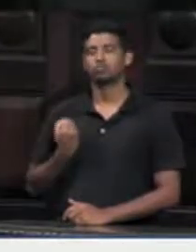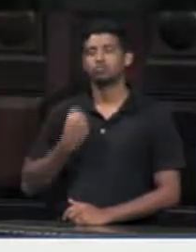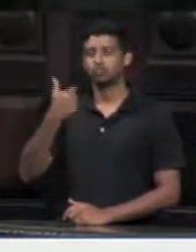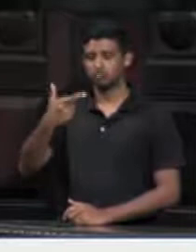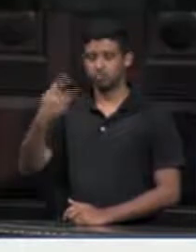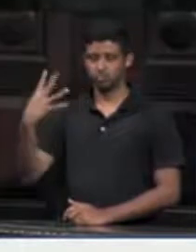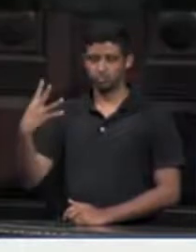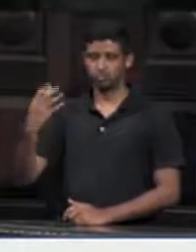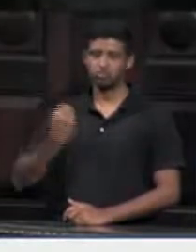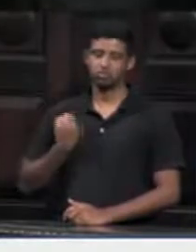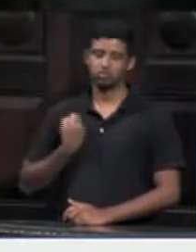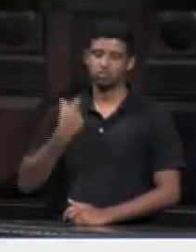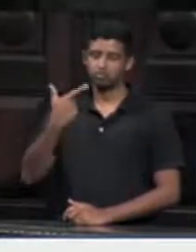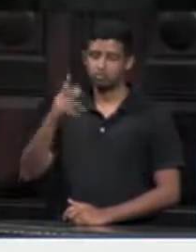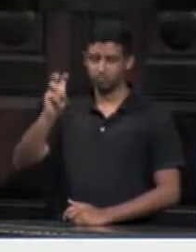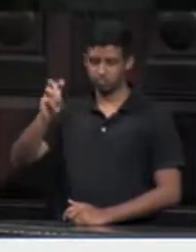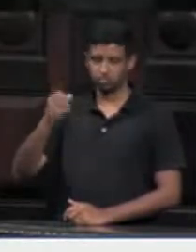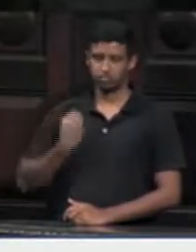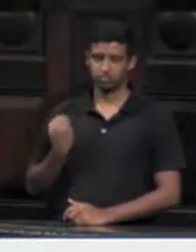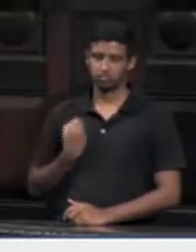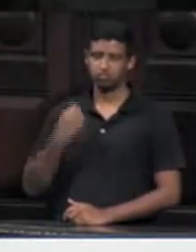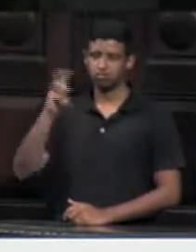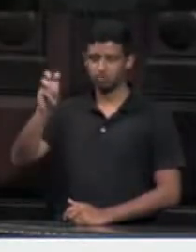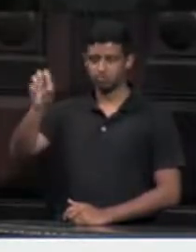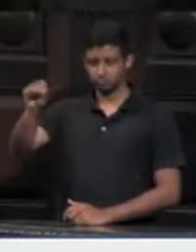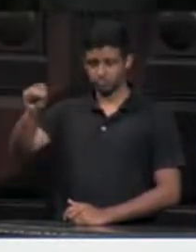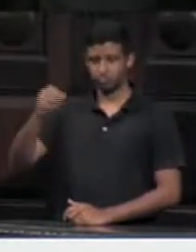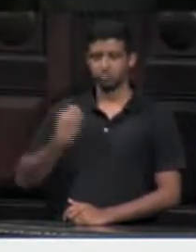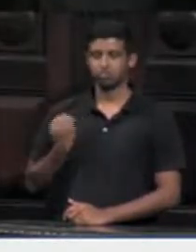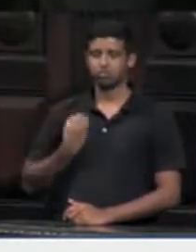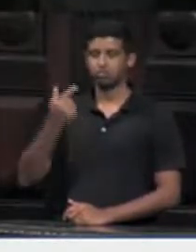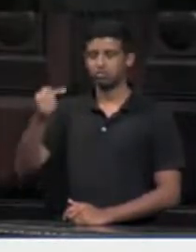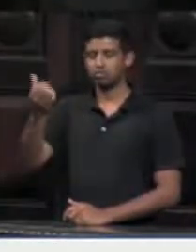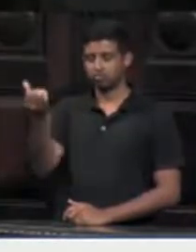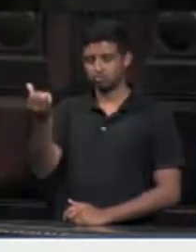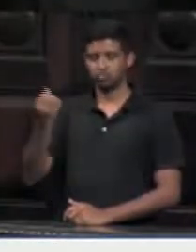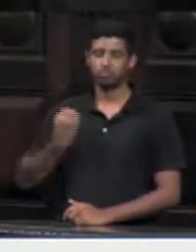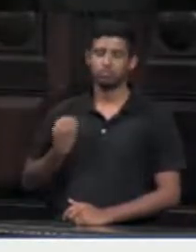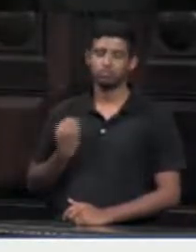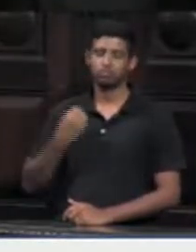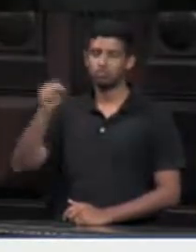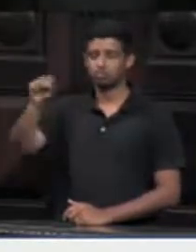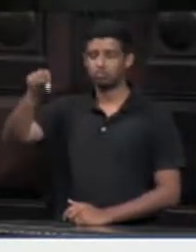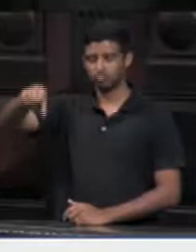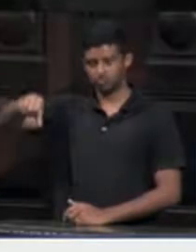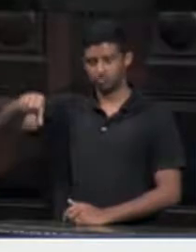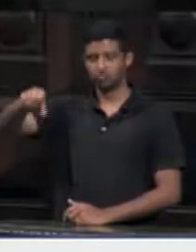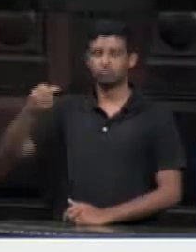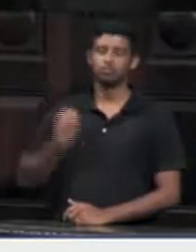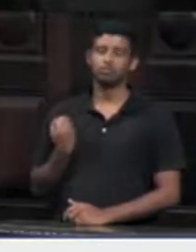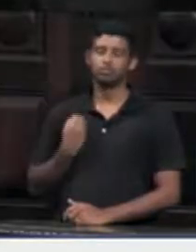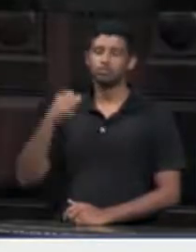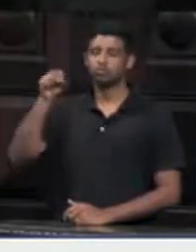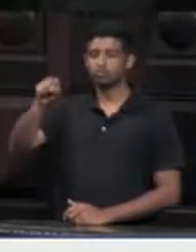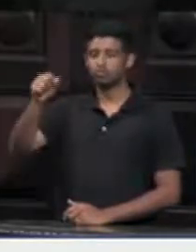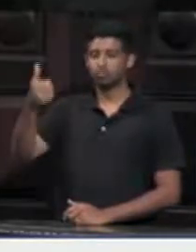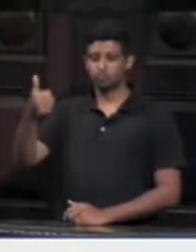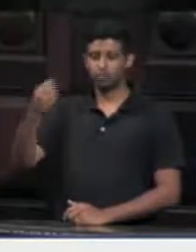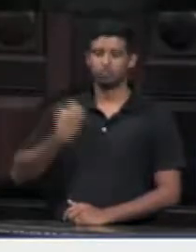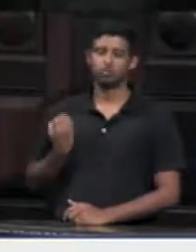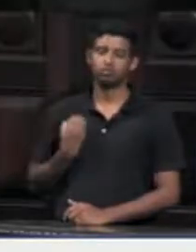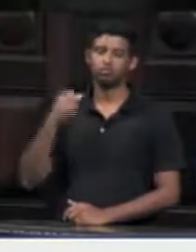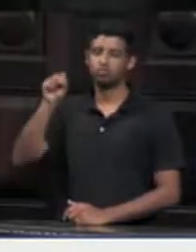24, 25, 58, 76, 80, 81,